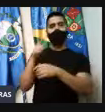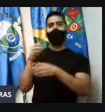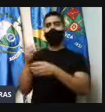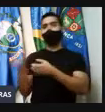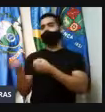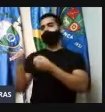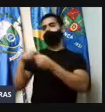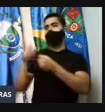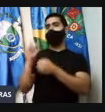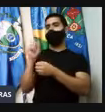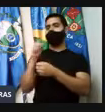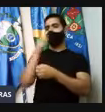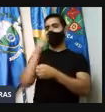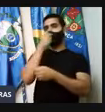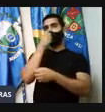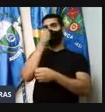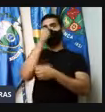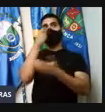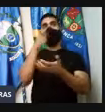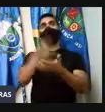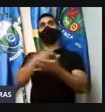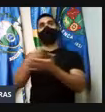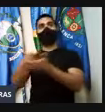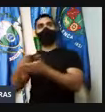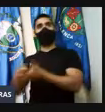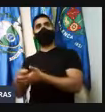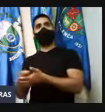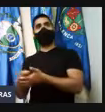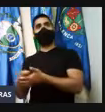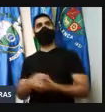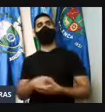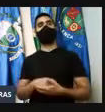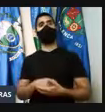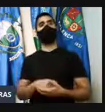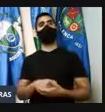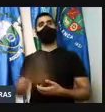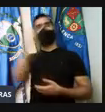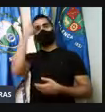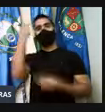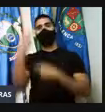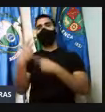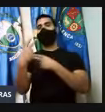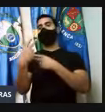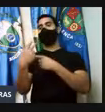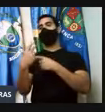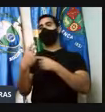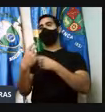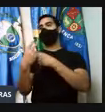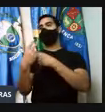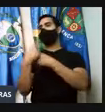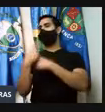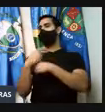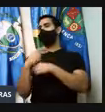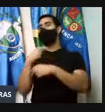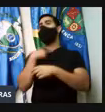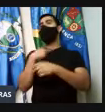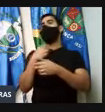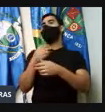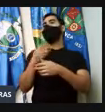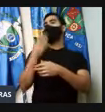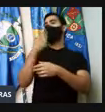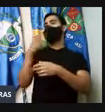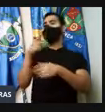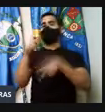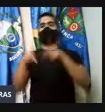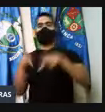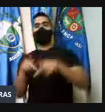de volta, vai pagando aqueles que emprestaram, sem sangrar a nossa população.